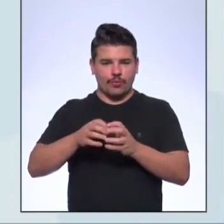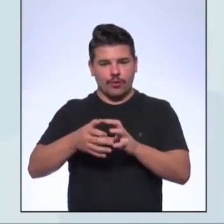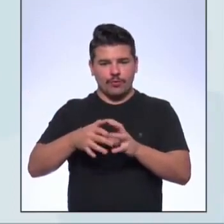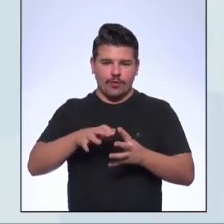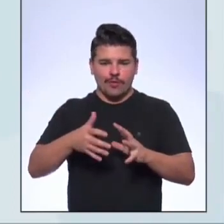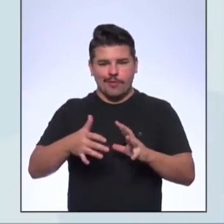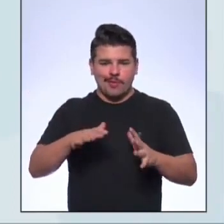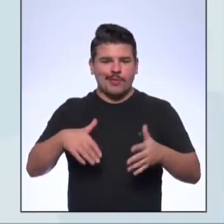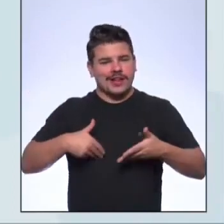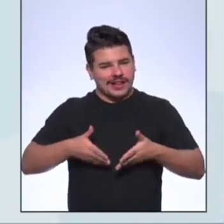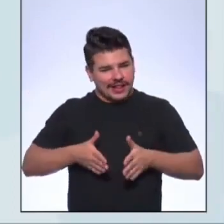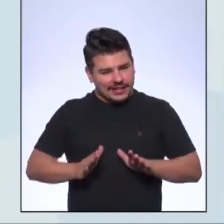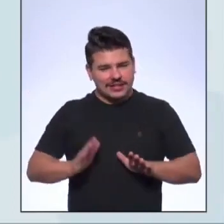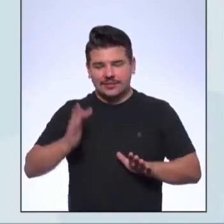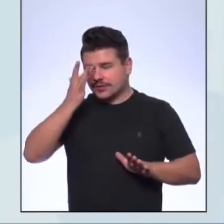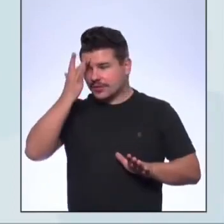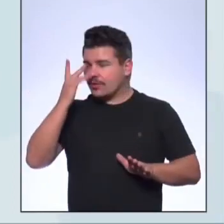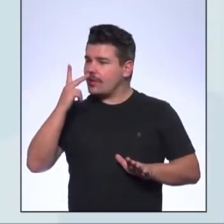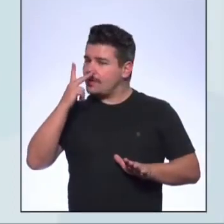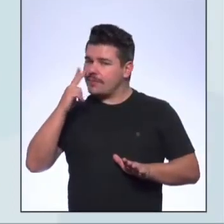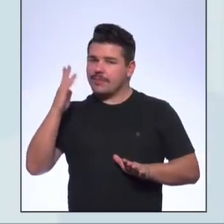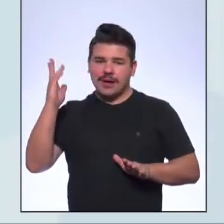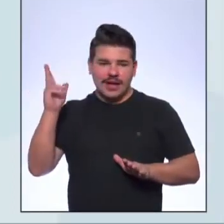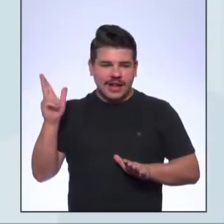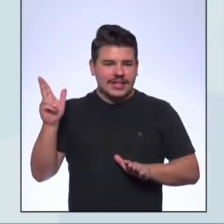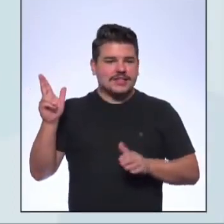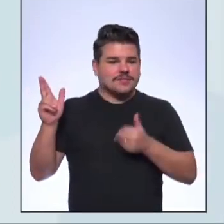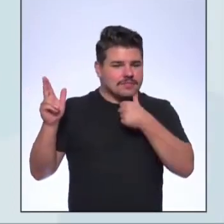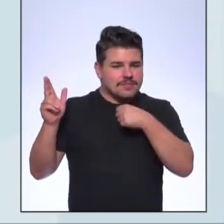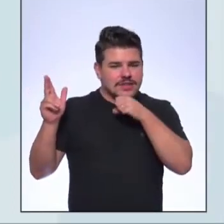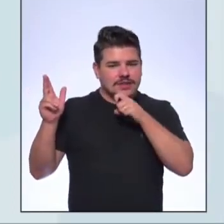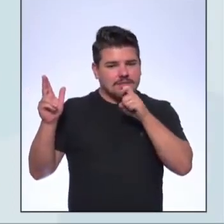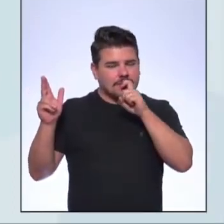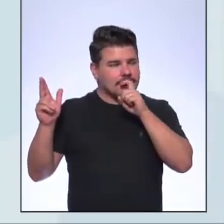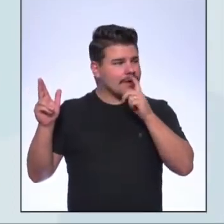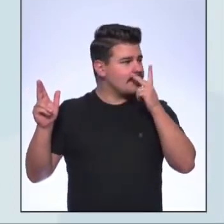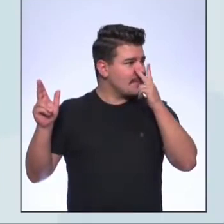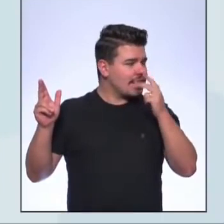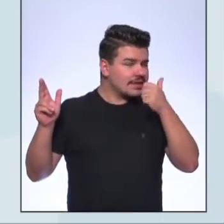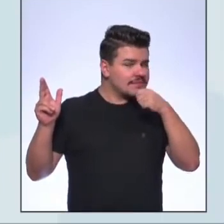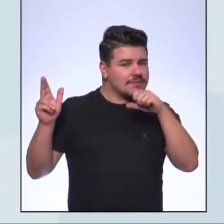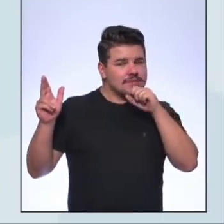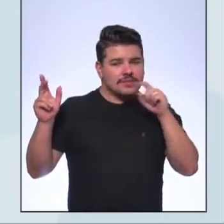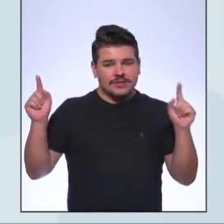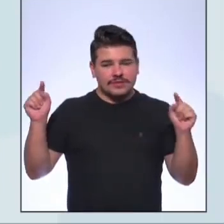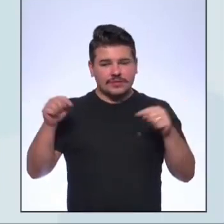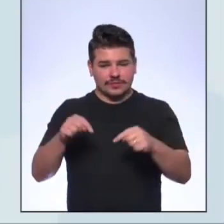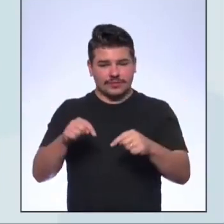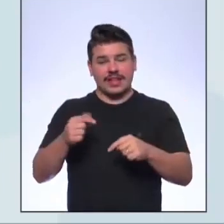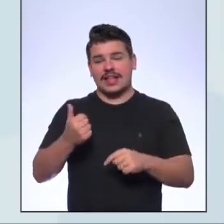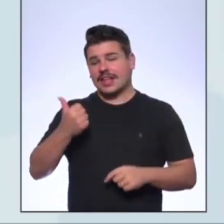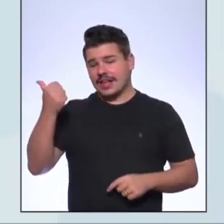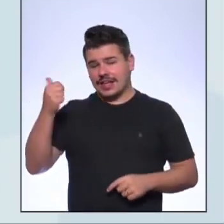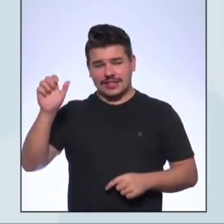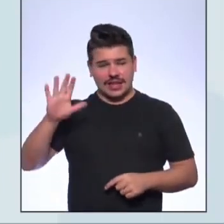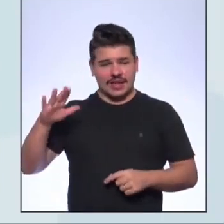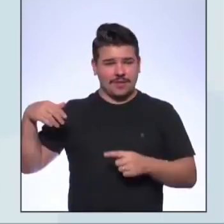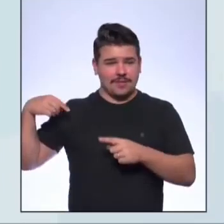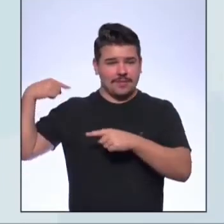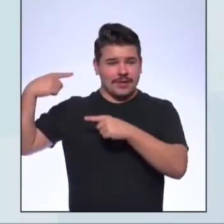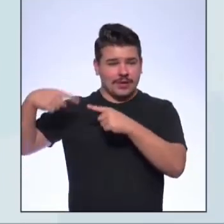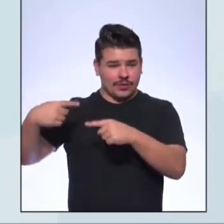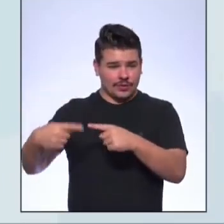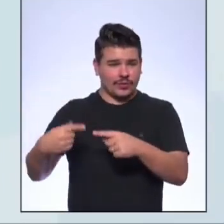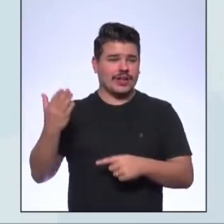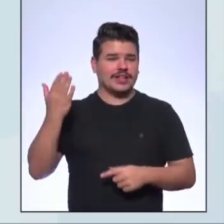indivíduos que eram parecidos com os seus pais. Só que o que aconteceu nessa época aí é que